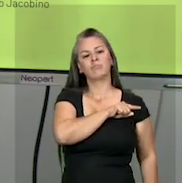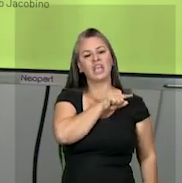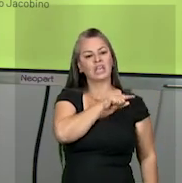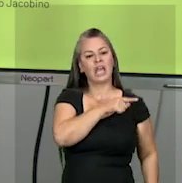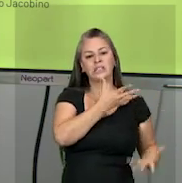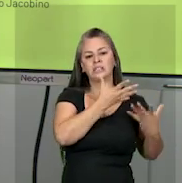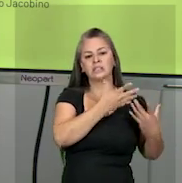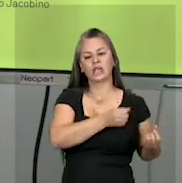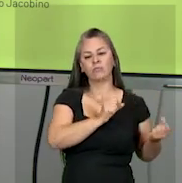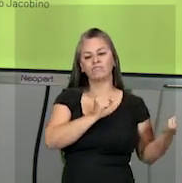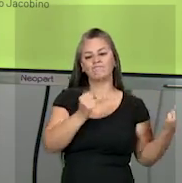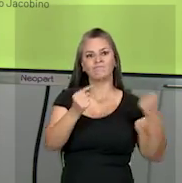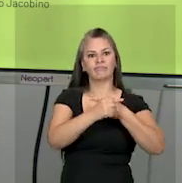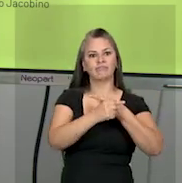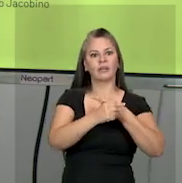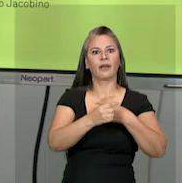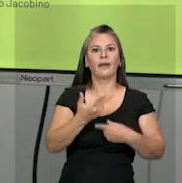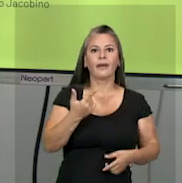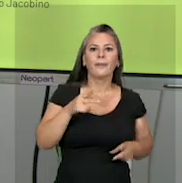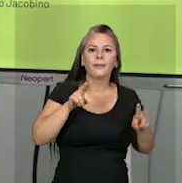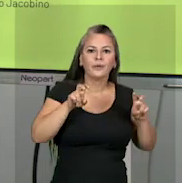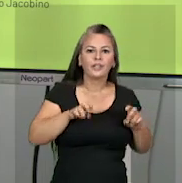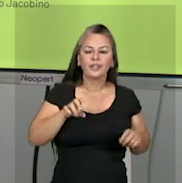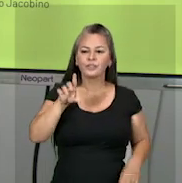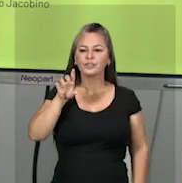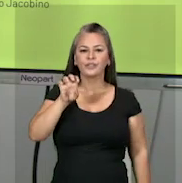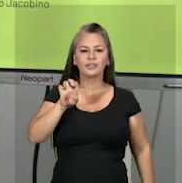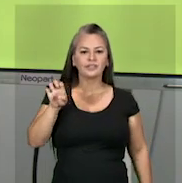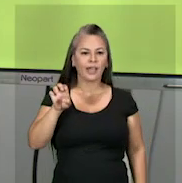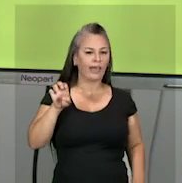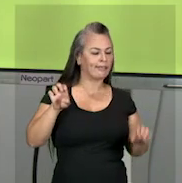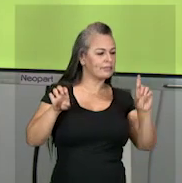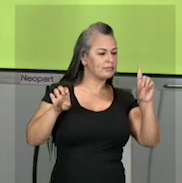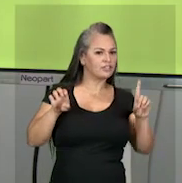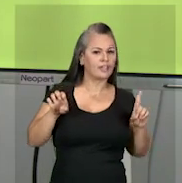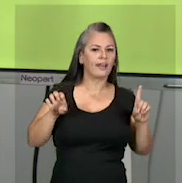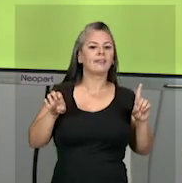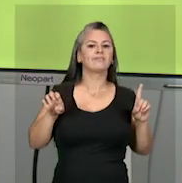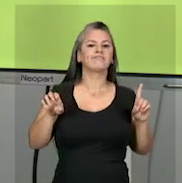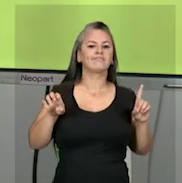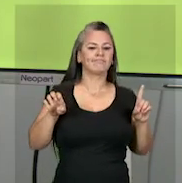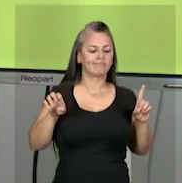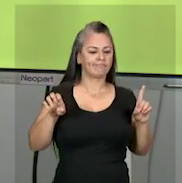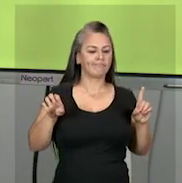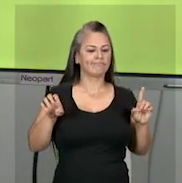jacobino. Então, direita e esquerda surgem nesse contexto da Revolução Francesa.